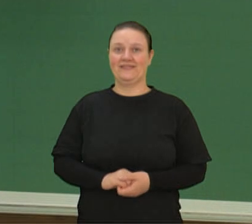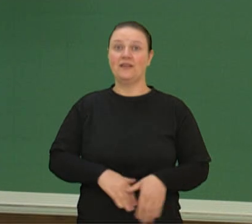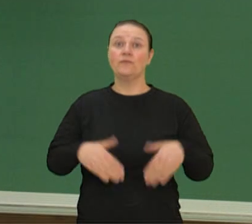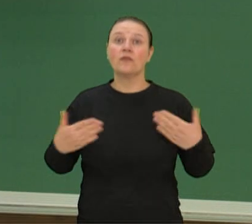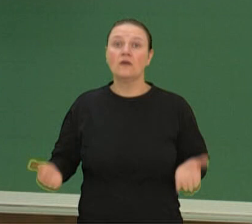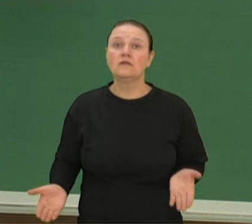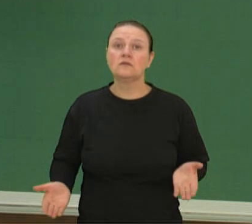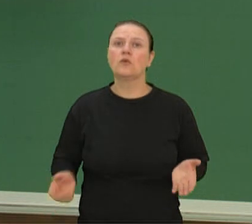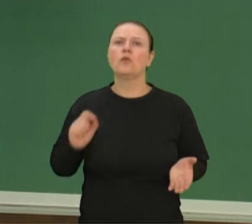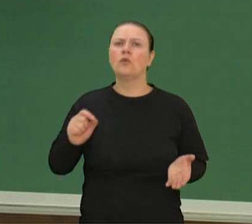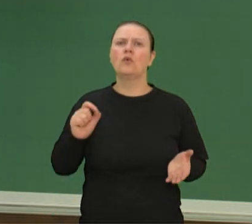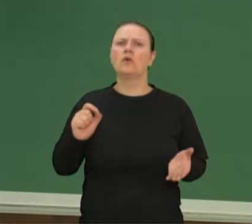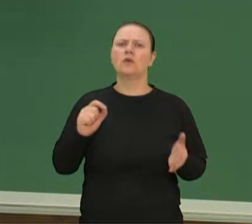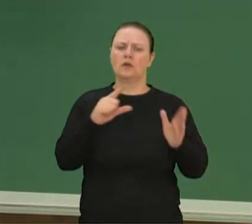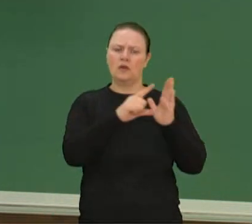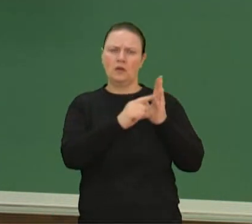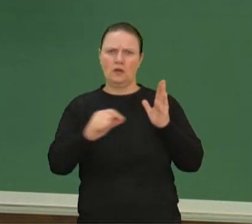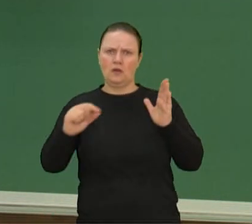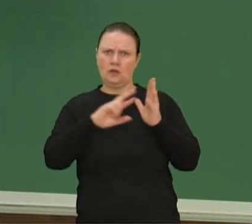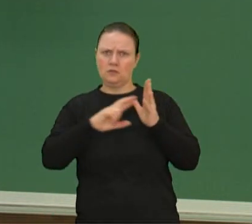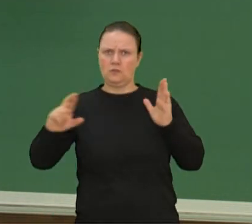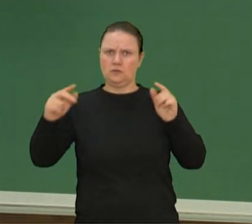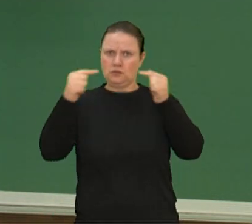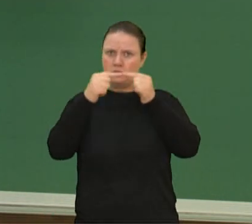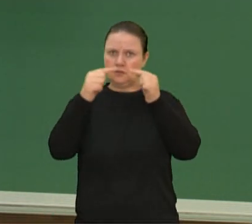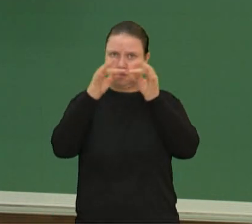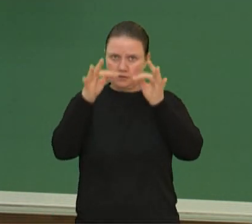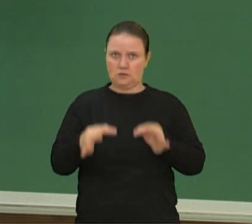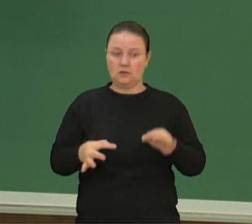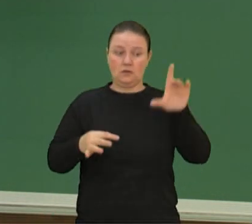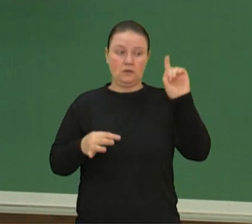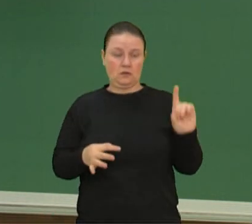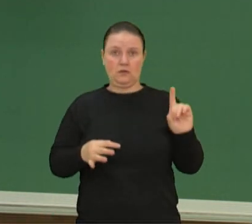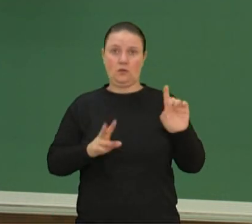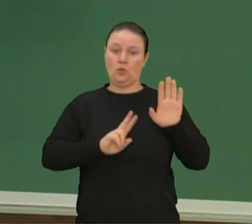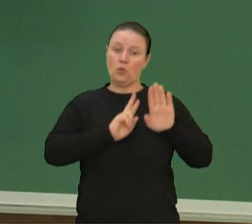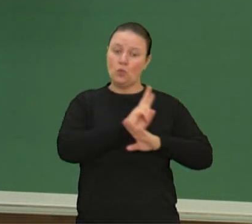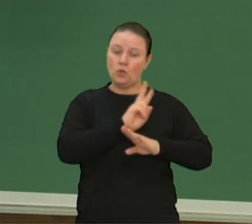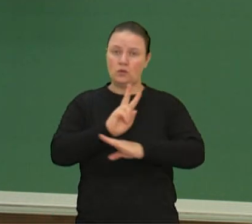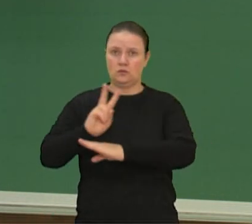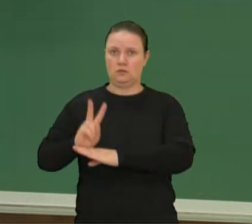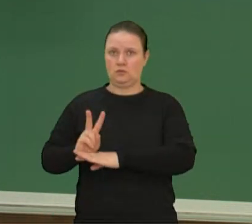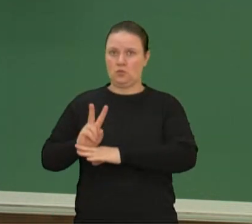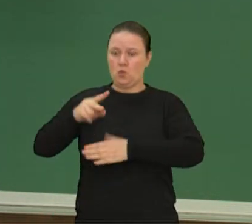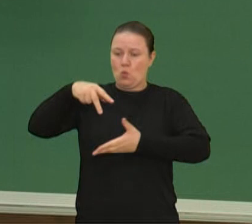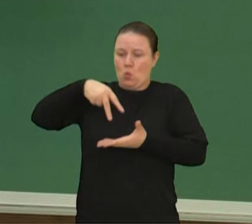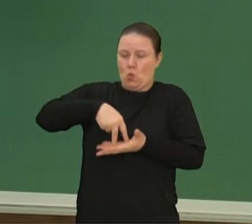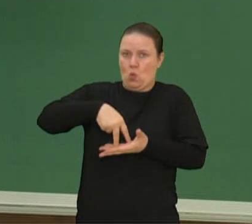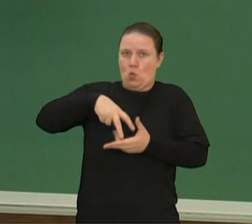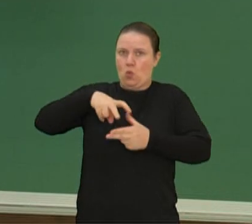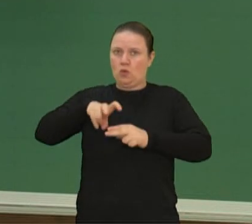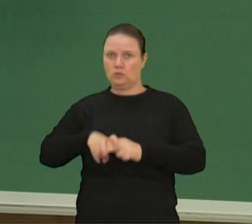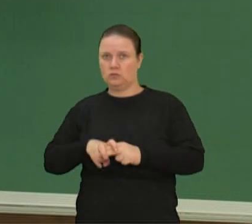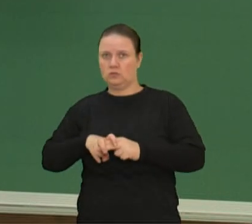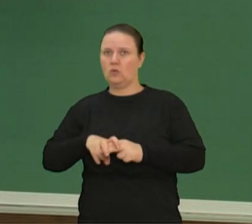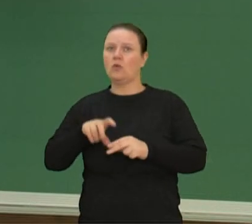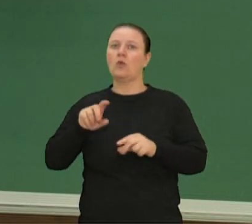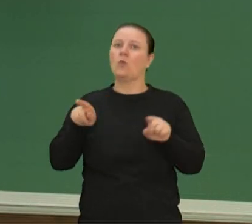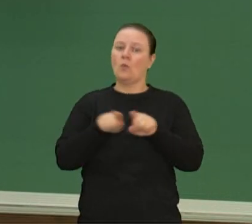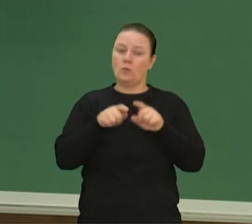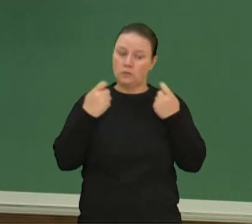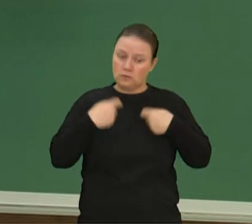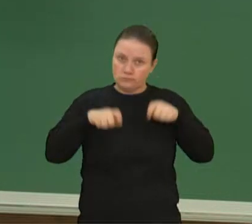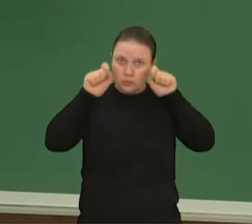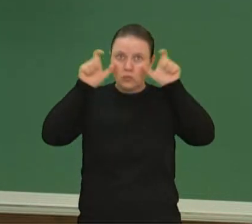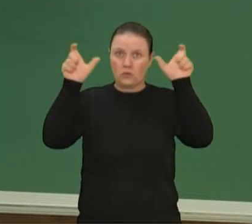Então, a alternativa mais adequada é a letra D. Os cuidados com a postura devem ser observados, tanto durante a prática de exercícios